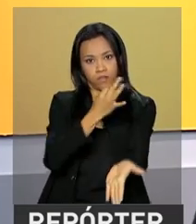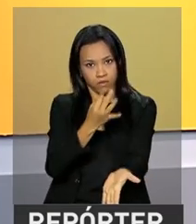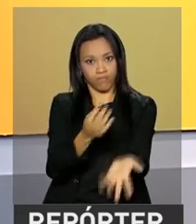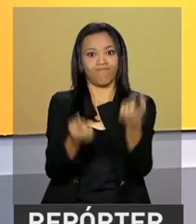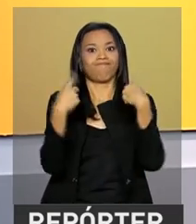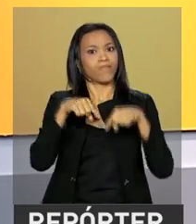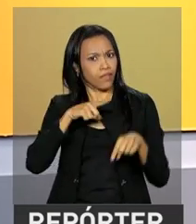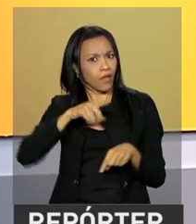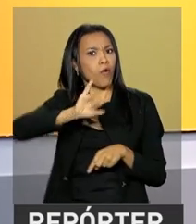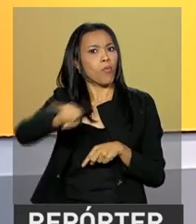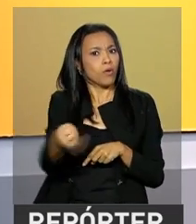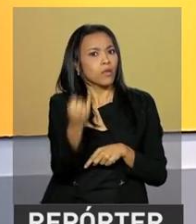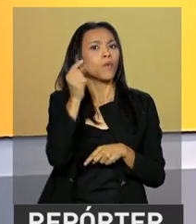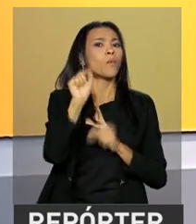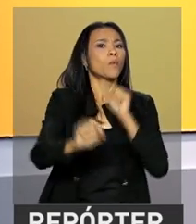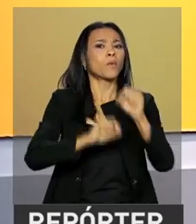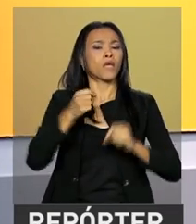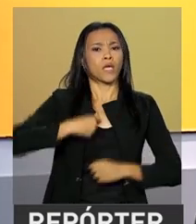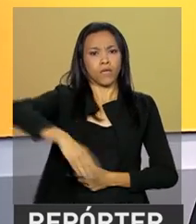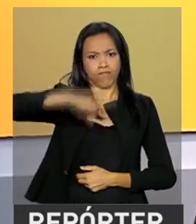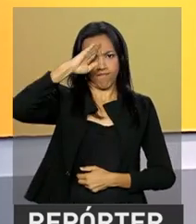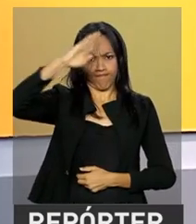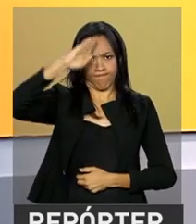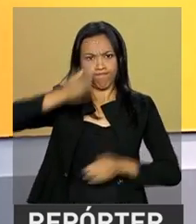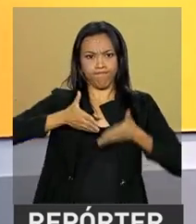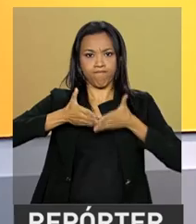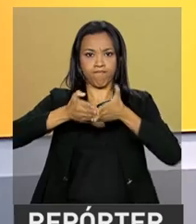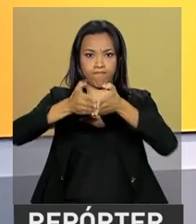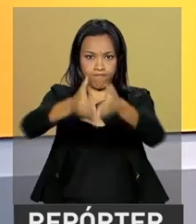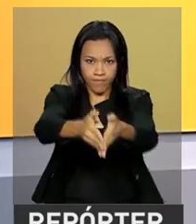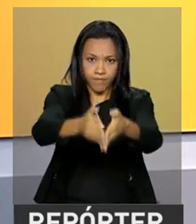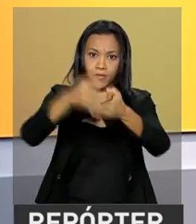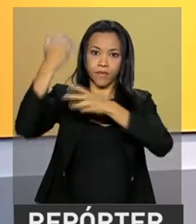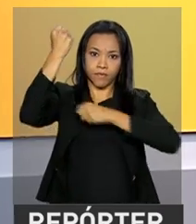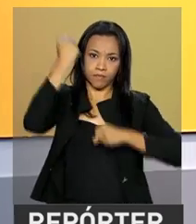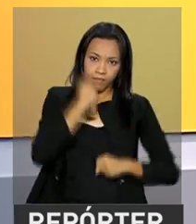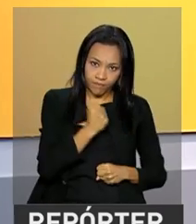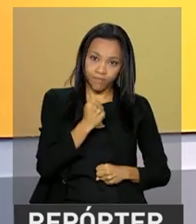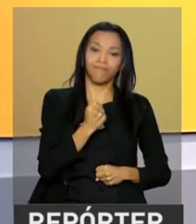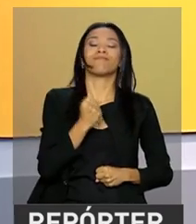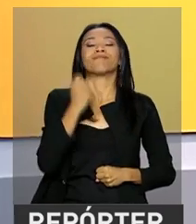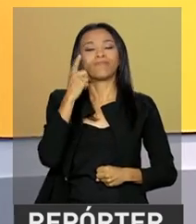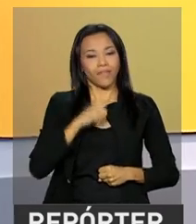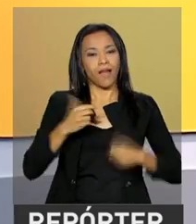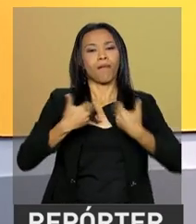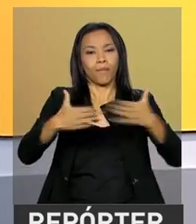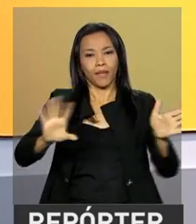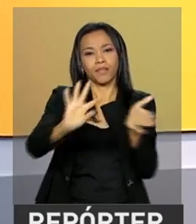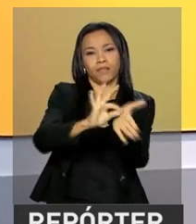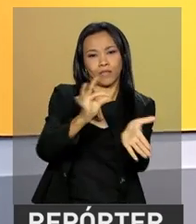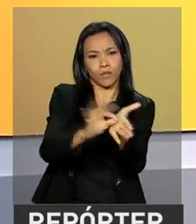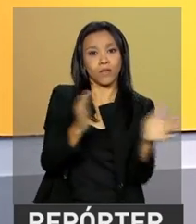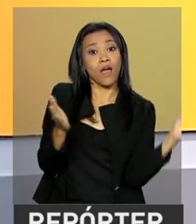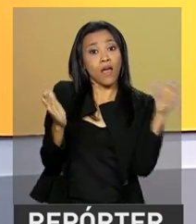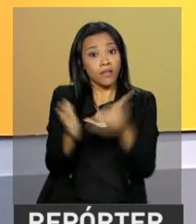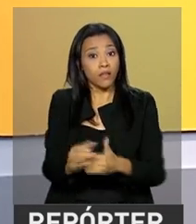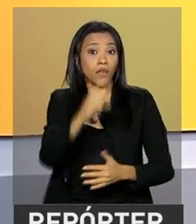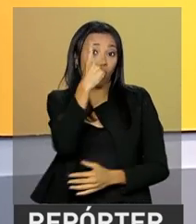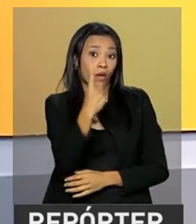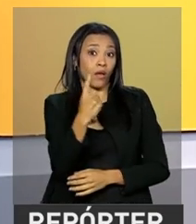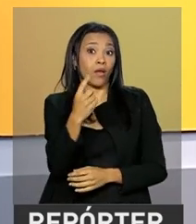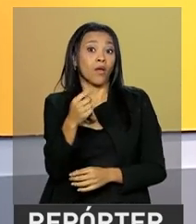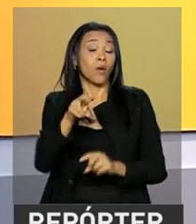também oportunidades paraar na Marinha e no exito com inscrições abertas até o mês